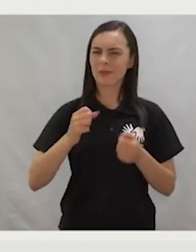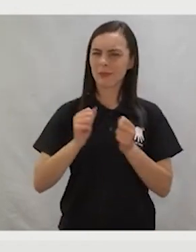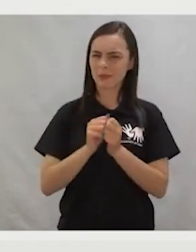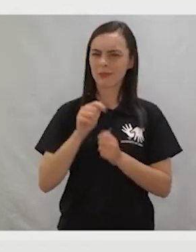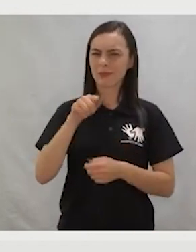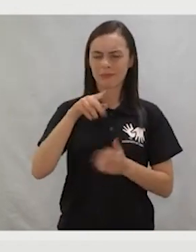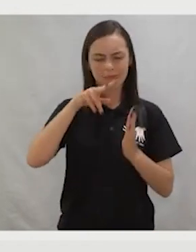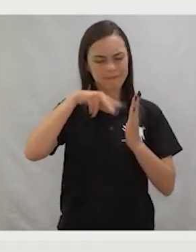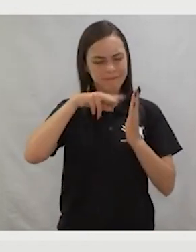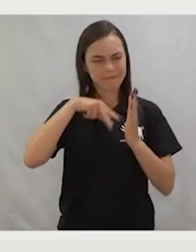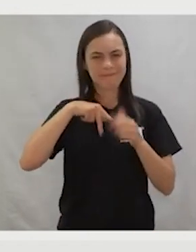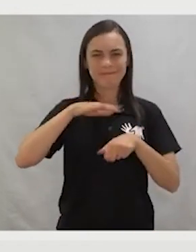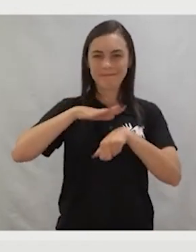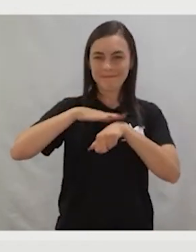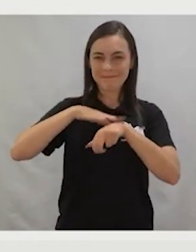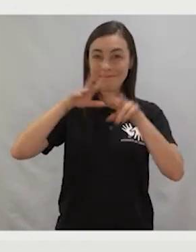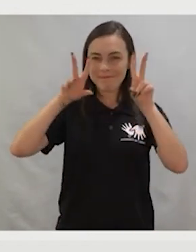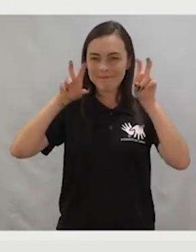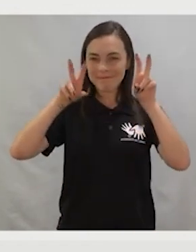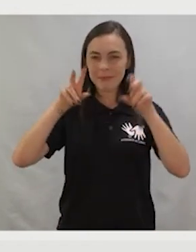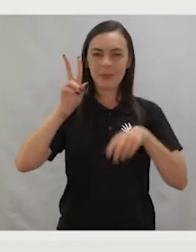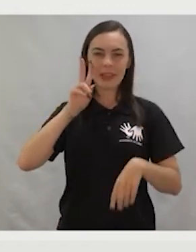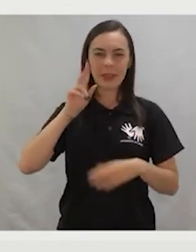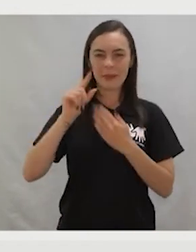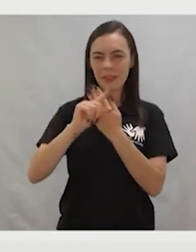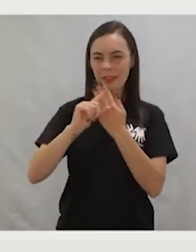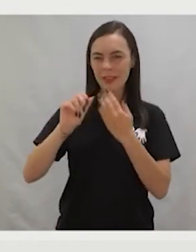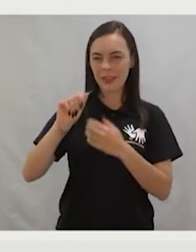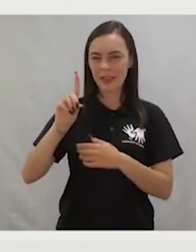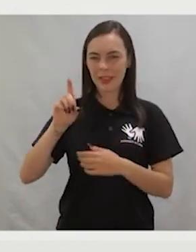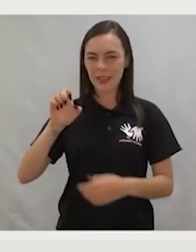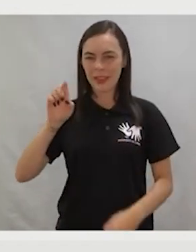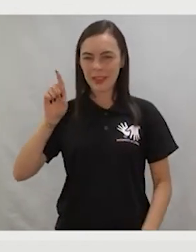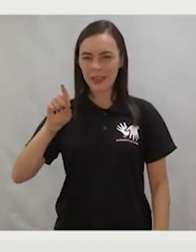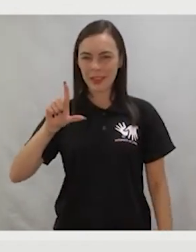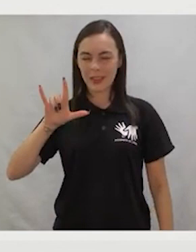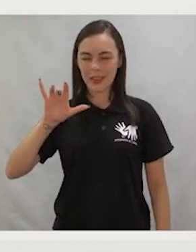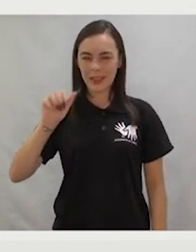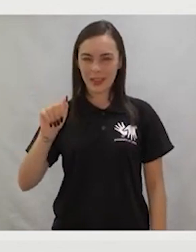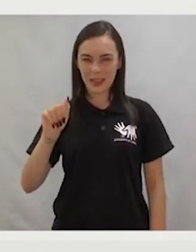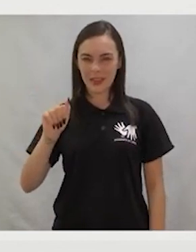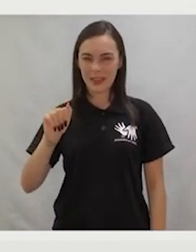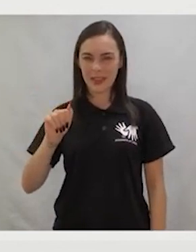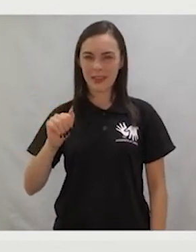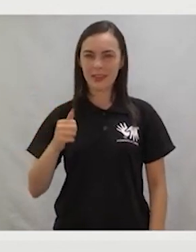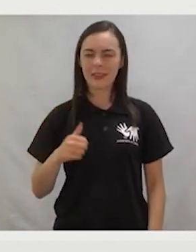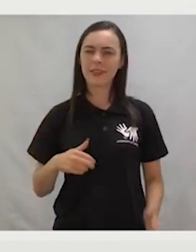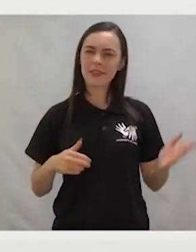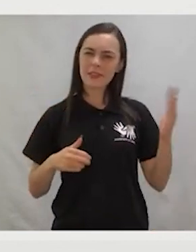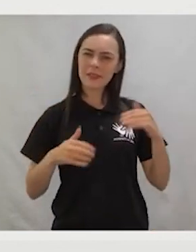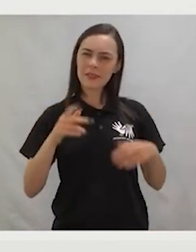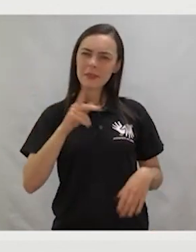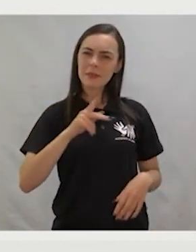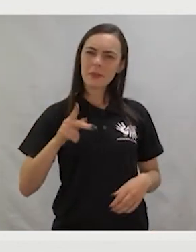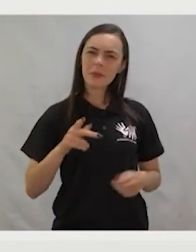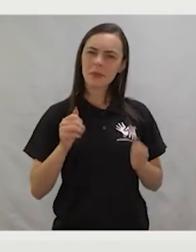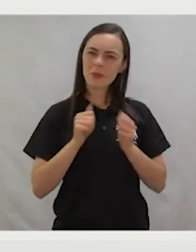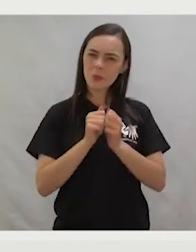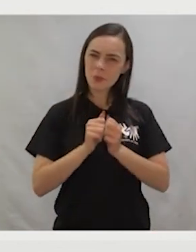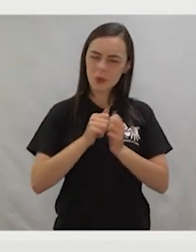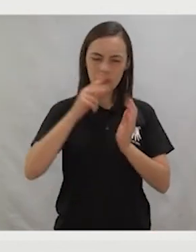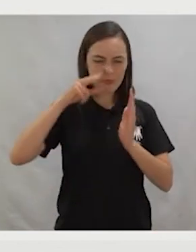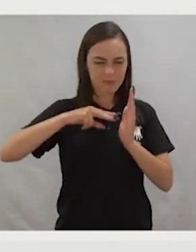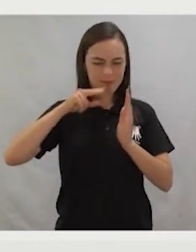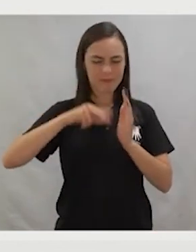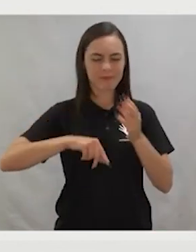leitura do poema para vocês. Momento da Adélia, né? Vem a professora aqui conosco, vamos terminar de ler aqui a